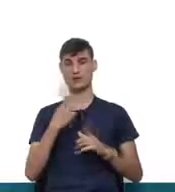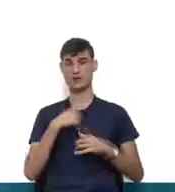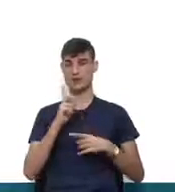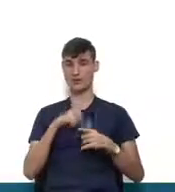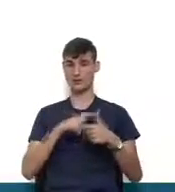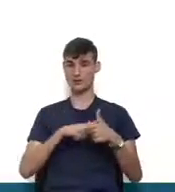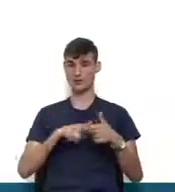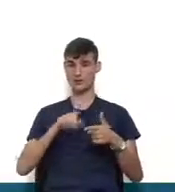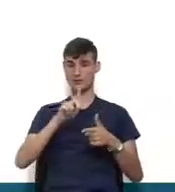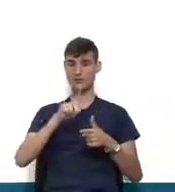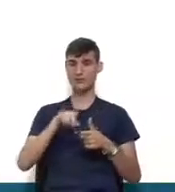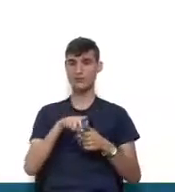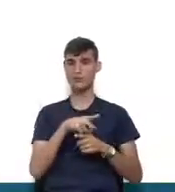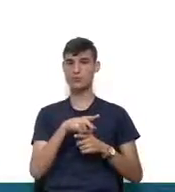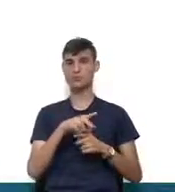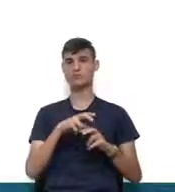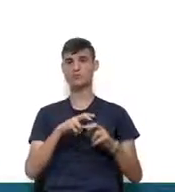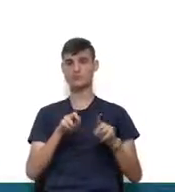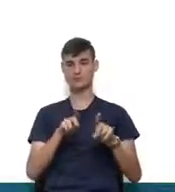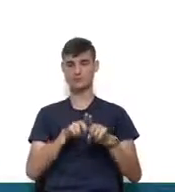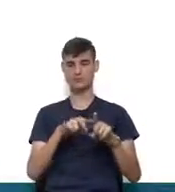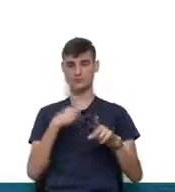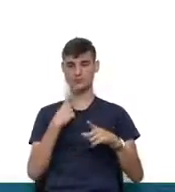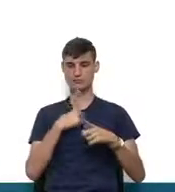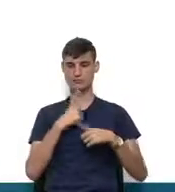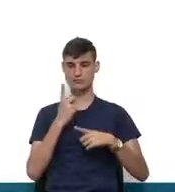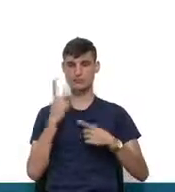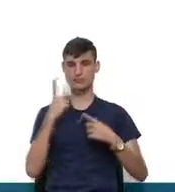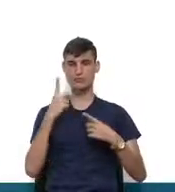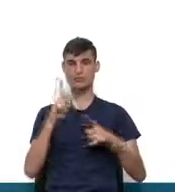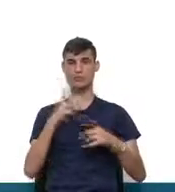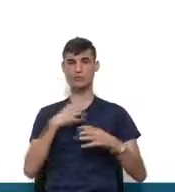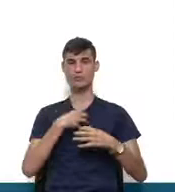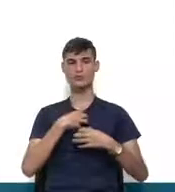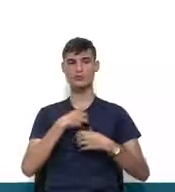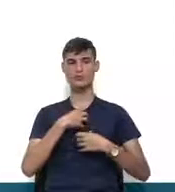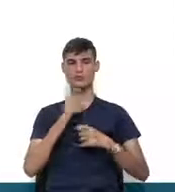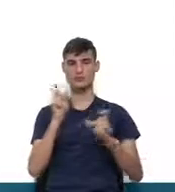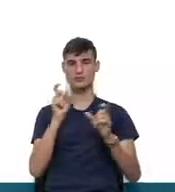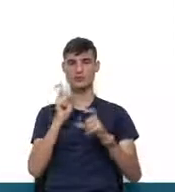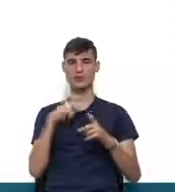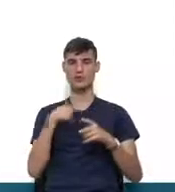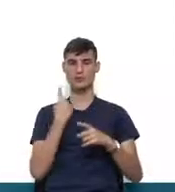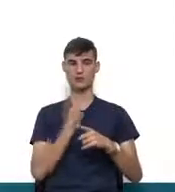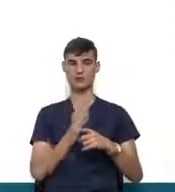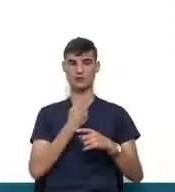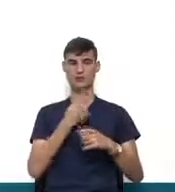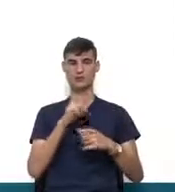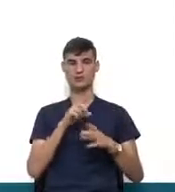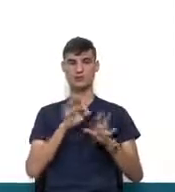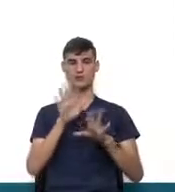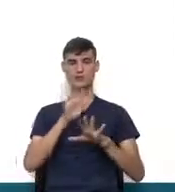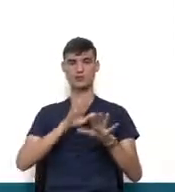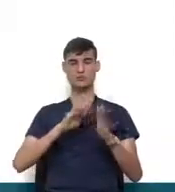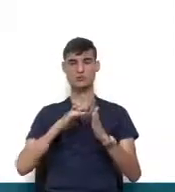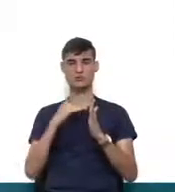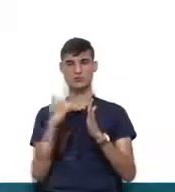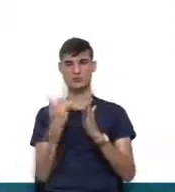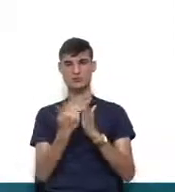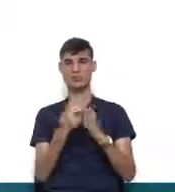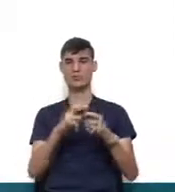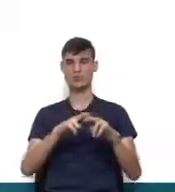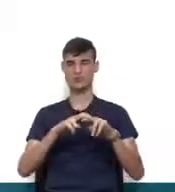por vírgulas, tá? E aqui nós temos o nosso último termo, que é o nosso termo geral, tá?